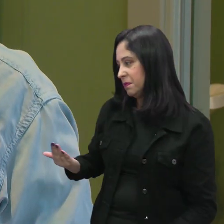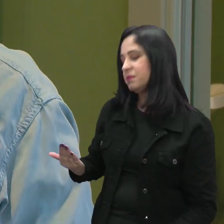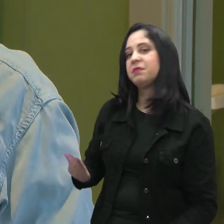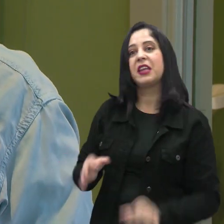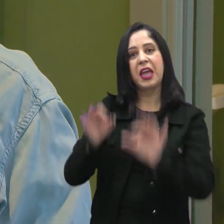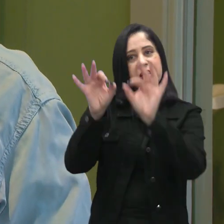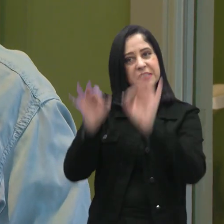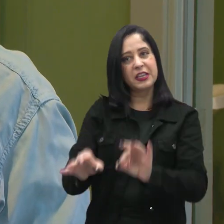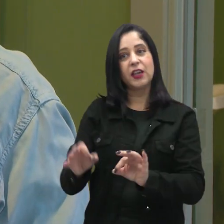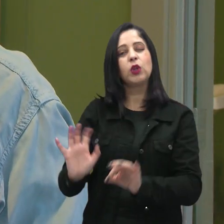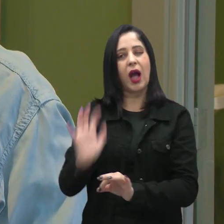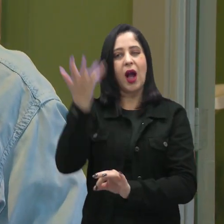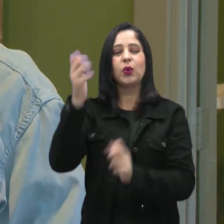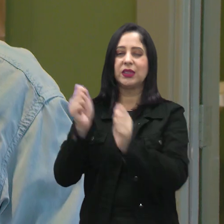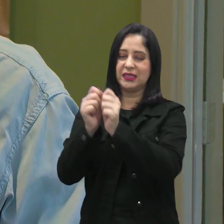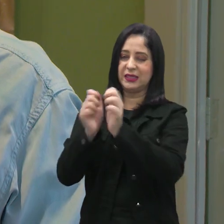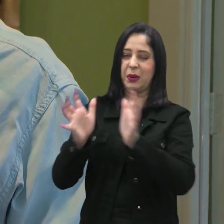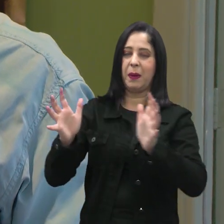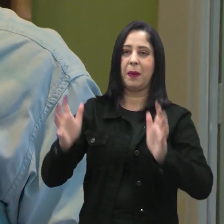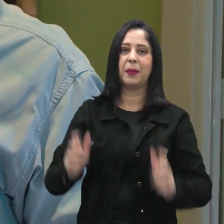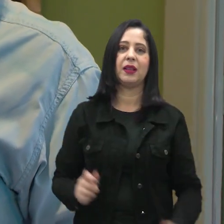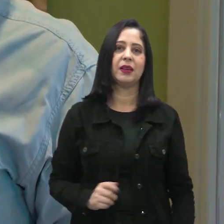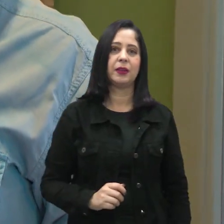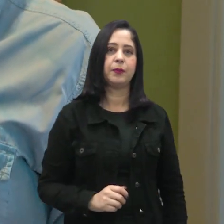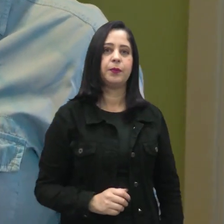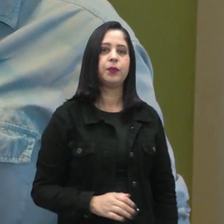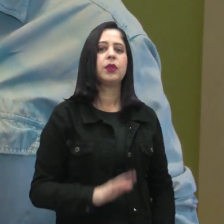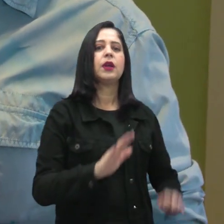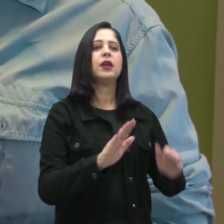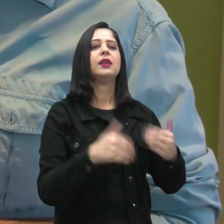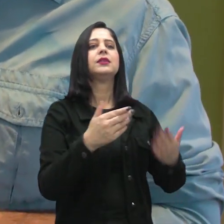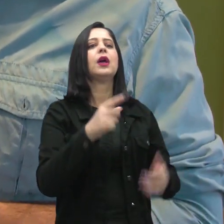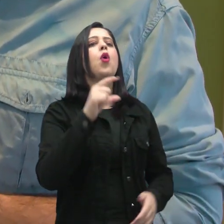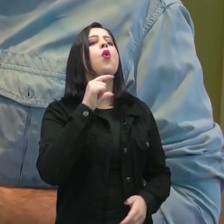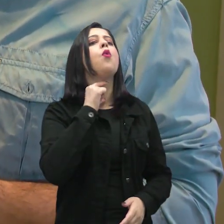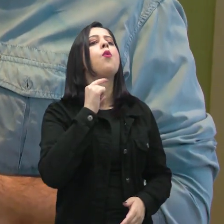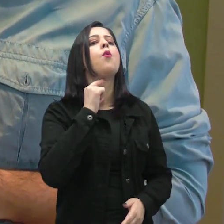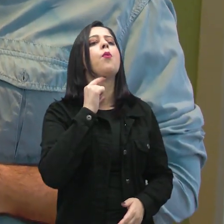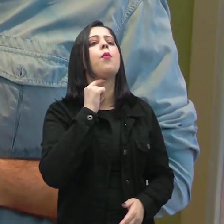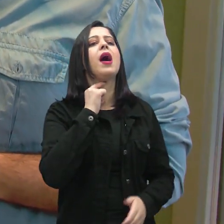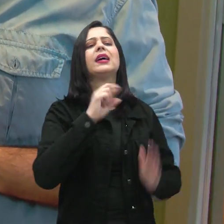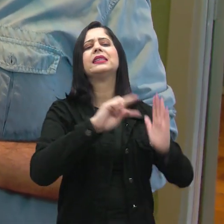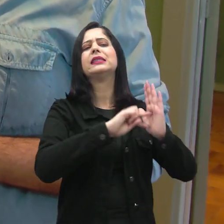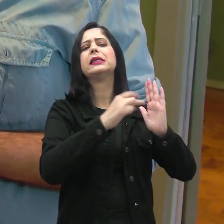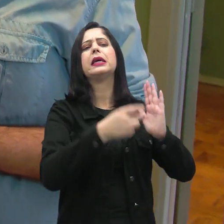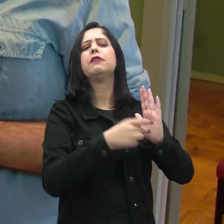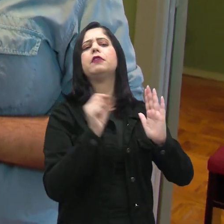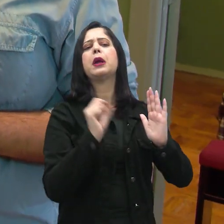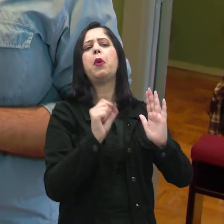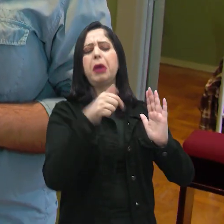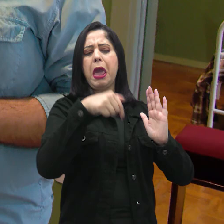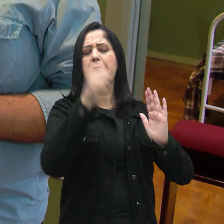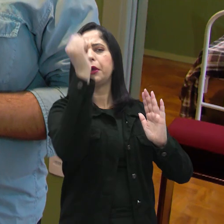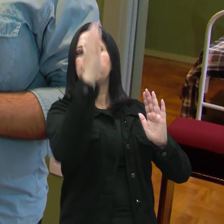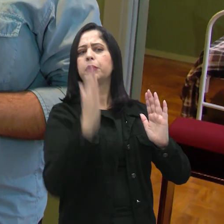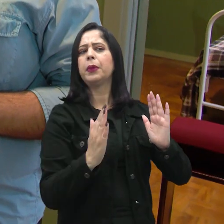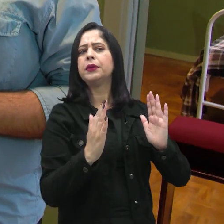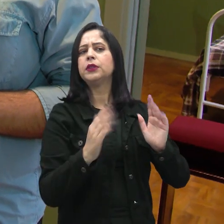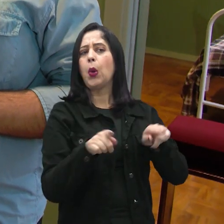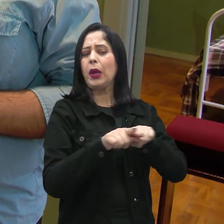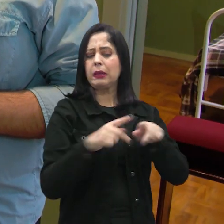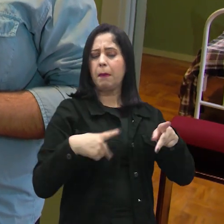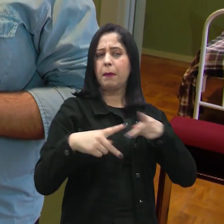sem dúvida, este milagre surgiu. Na sua leitura, Rômulo, o que o Padre Rodolfo representa para o povo brasileiro,